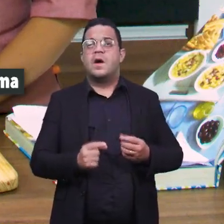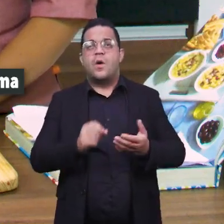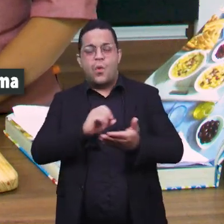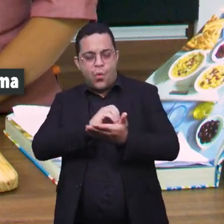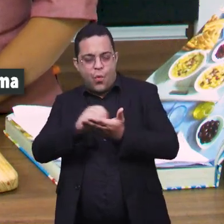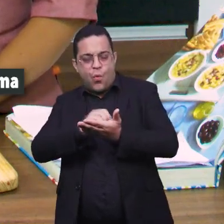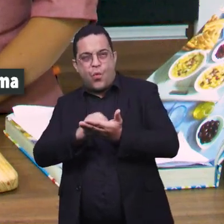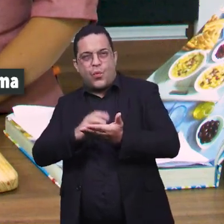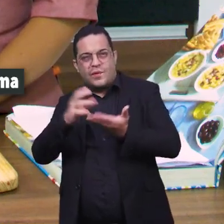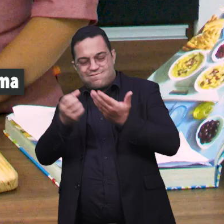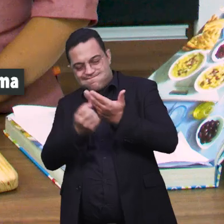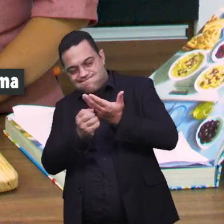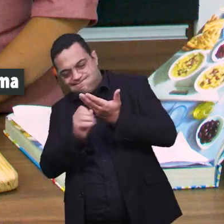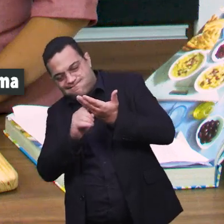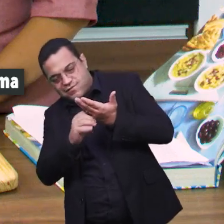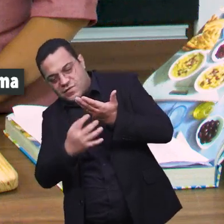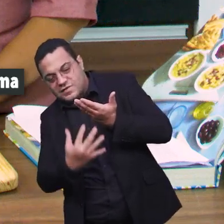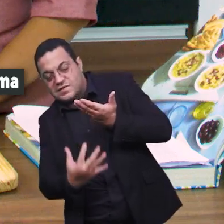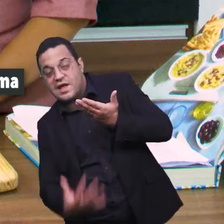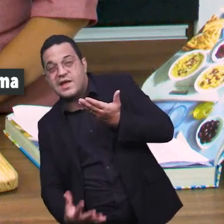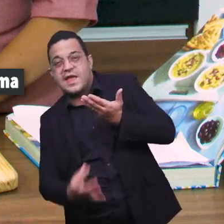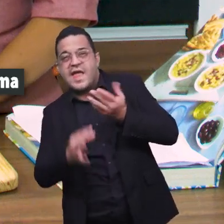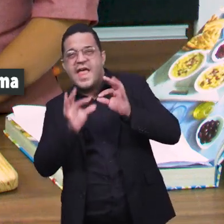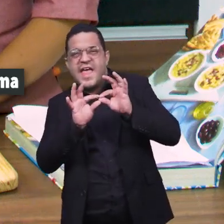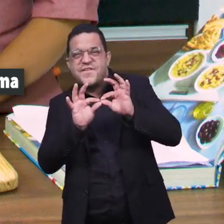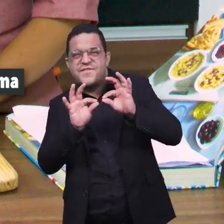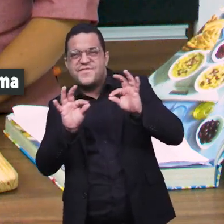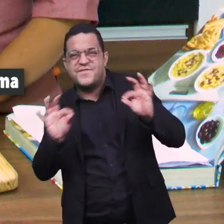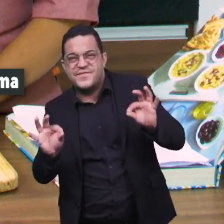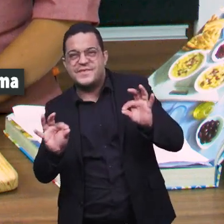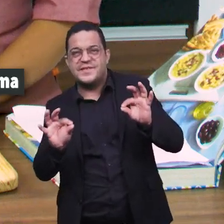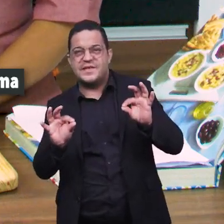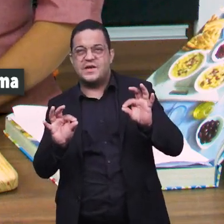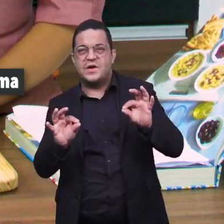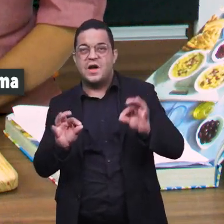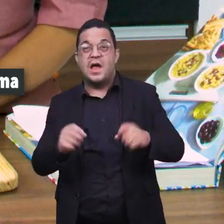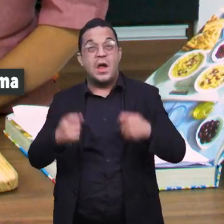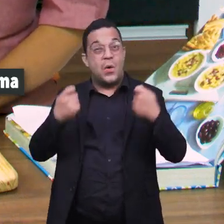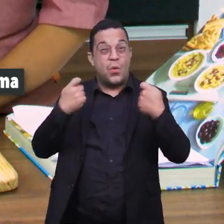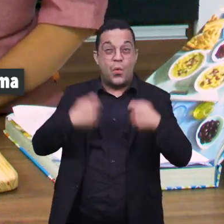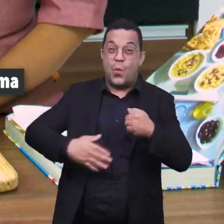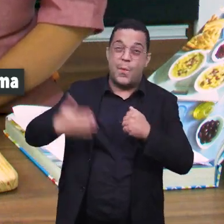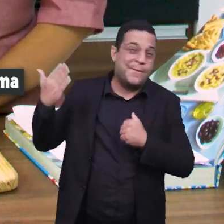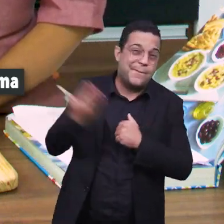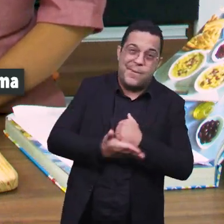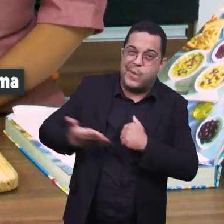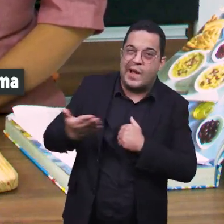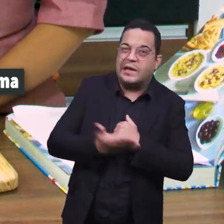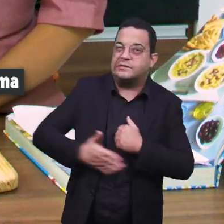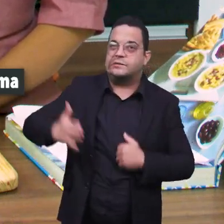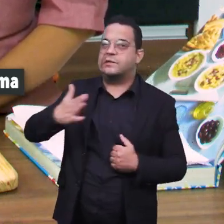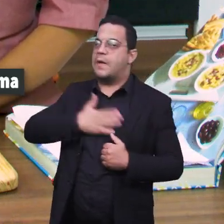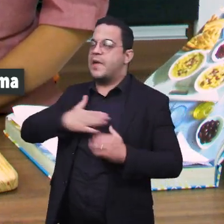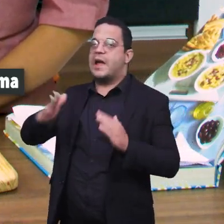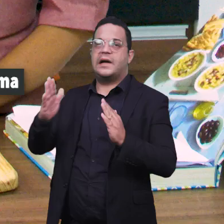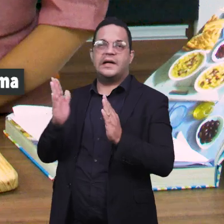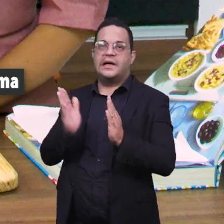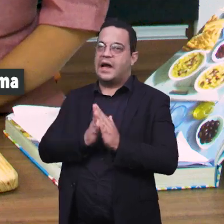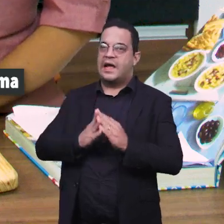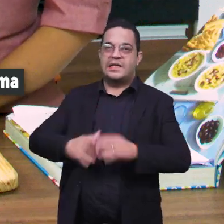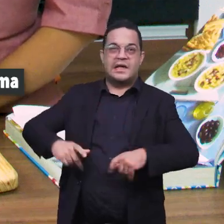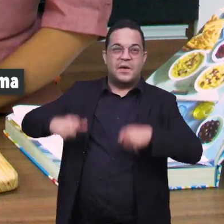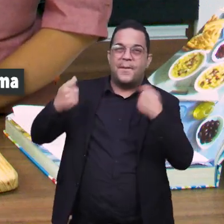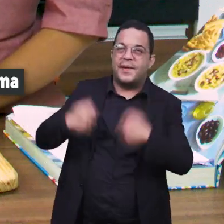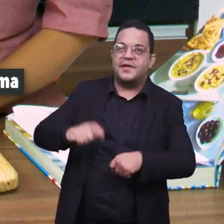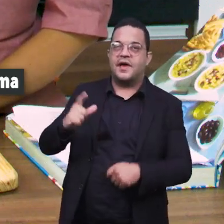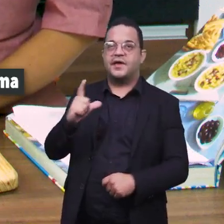é muito delicado. Então, isso aqui eu não fico sem na cozinha. A Aquila não fica sem o descascador. Não. Eu não fico sem.